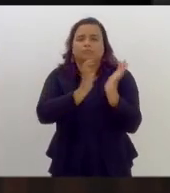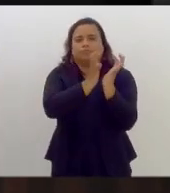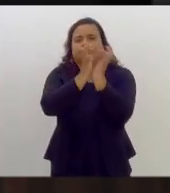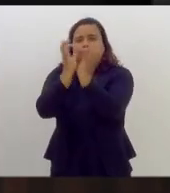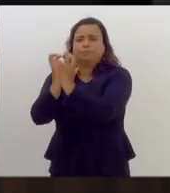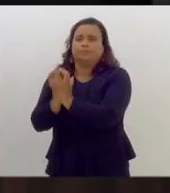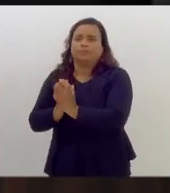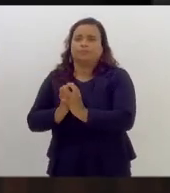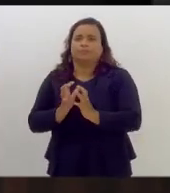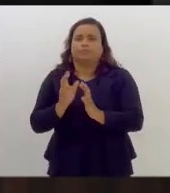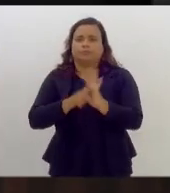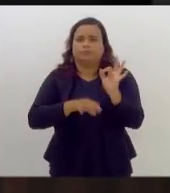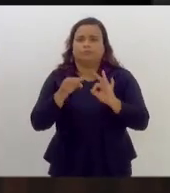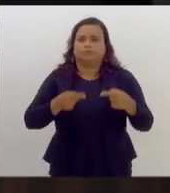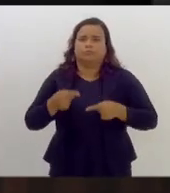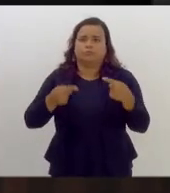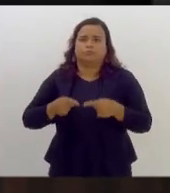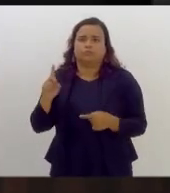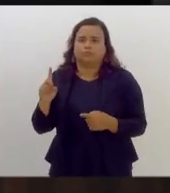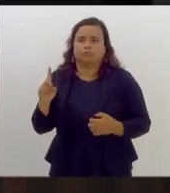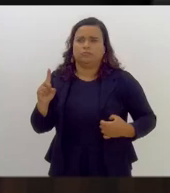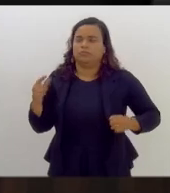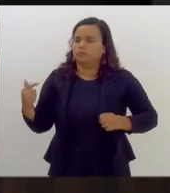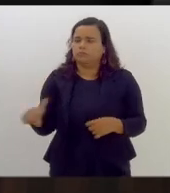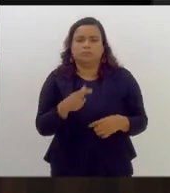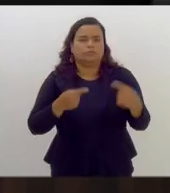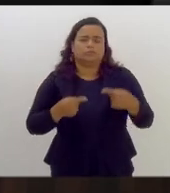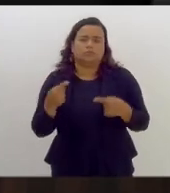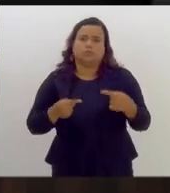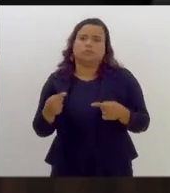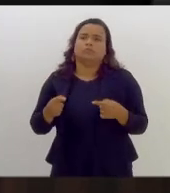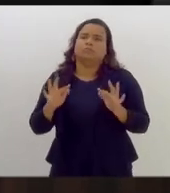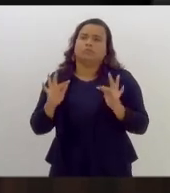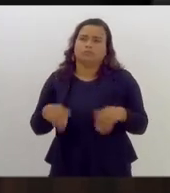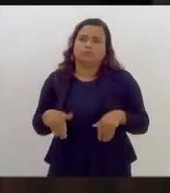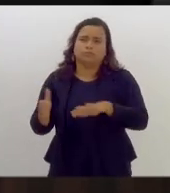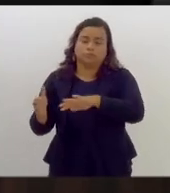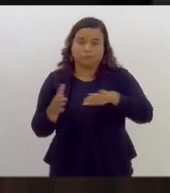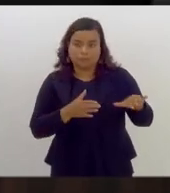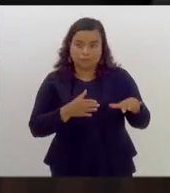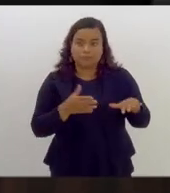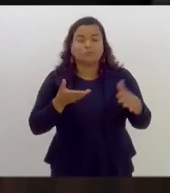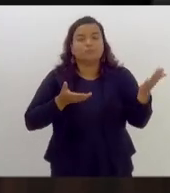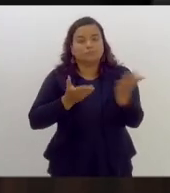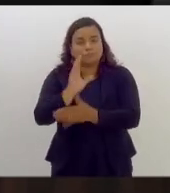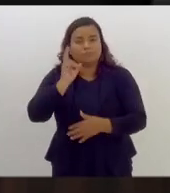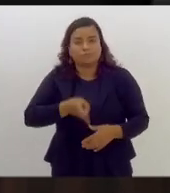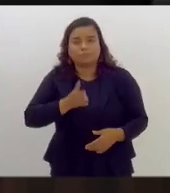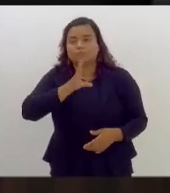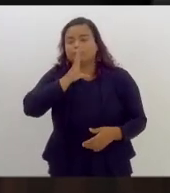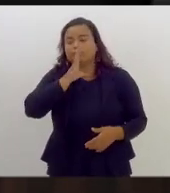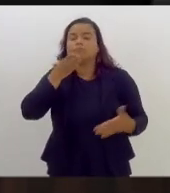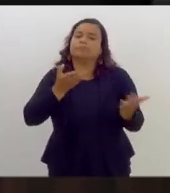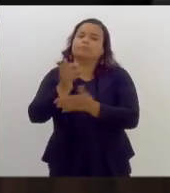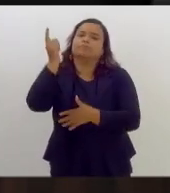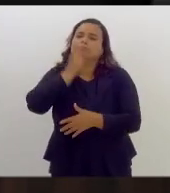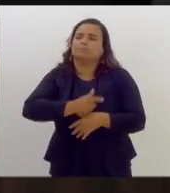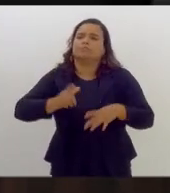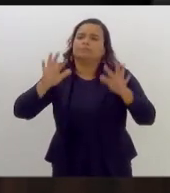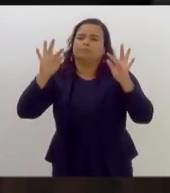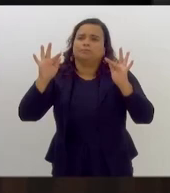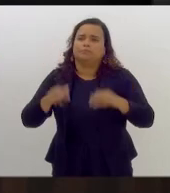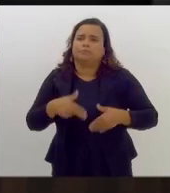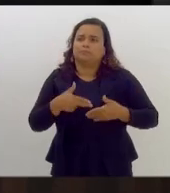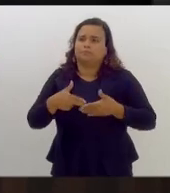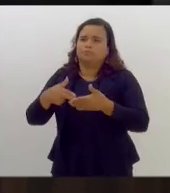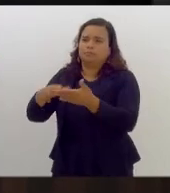senhores, que aprovam em discussão. Não havendo que querer discussão, encerra a discussão. Senhores que aprovam, permaneçam como estão, aprovado vai